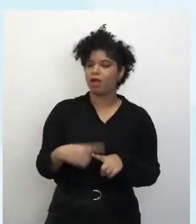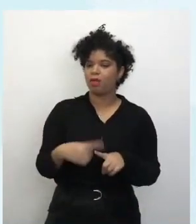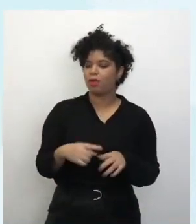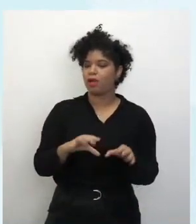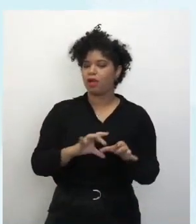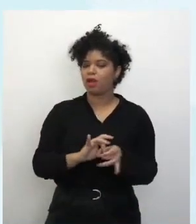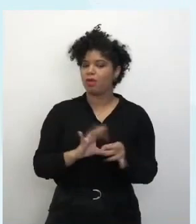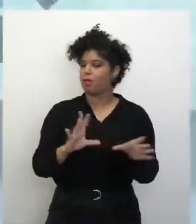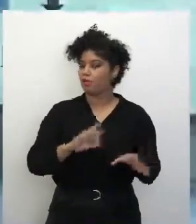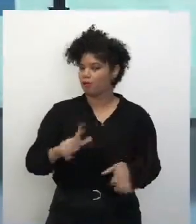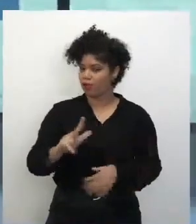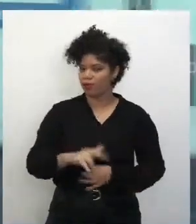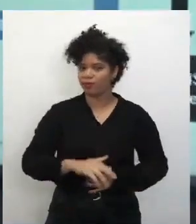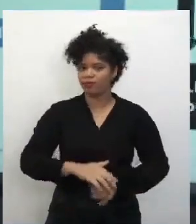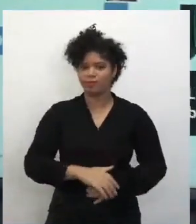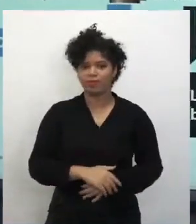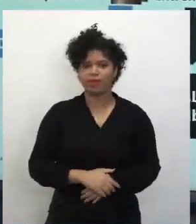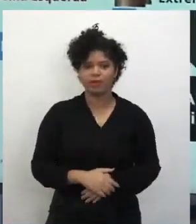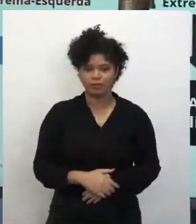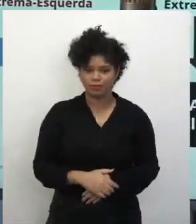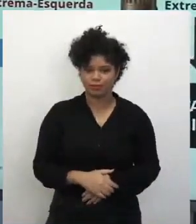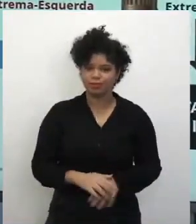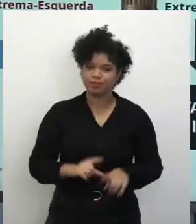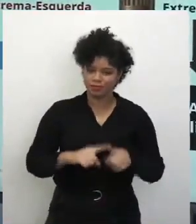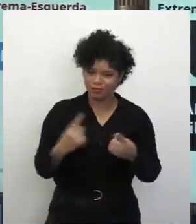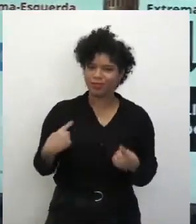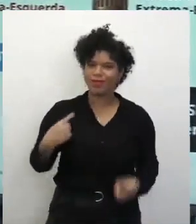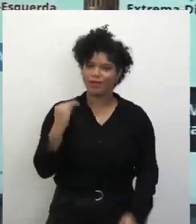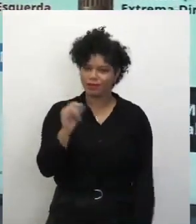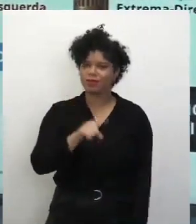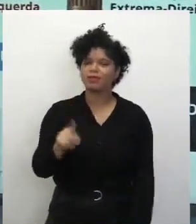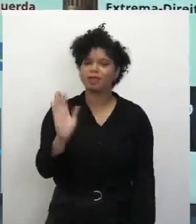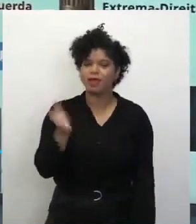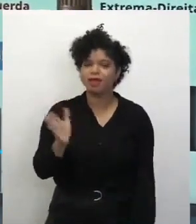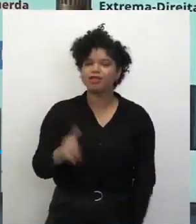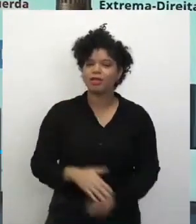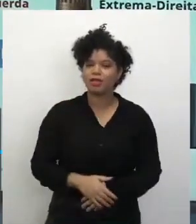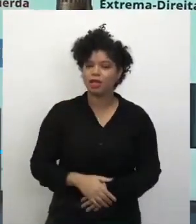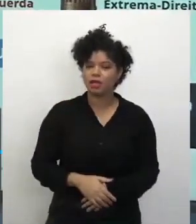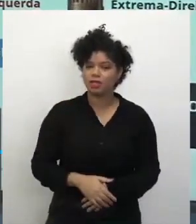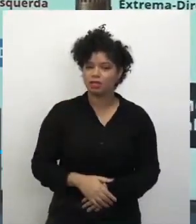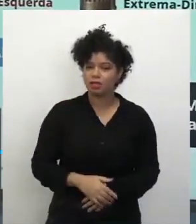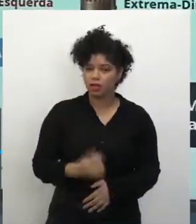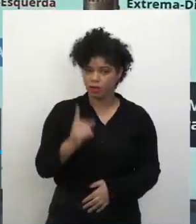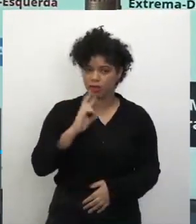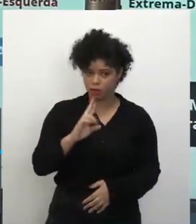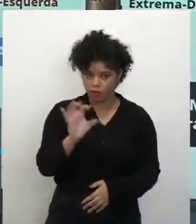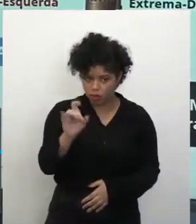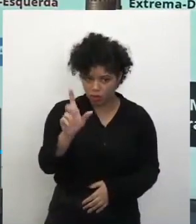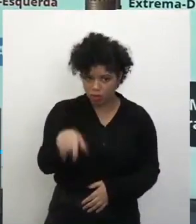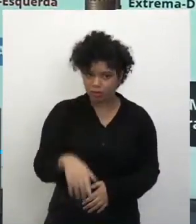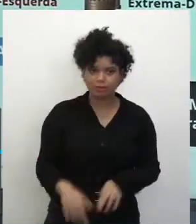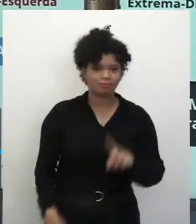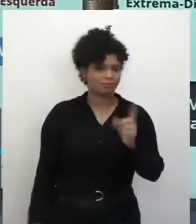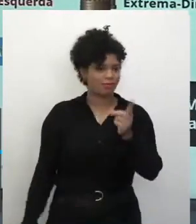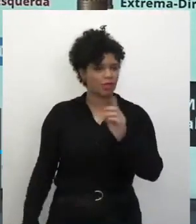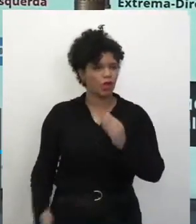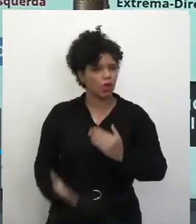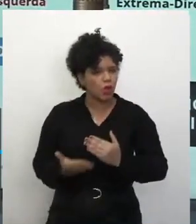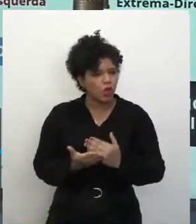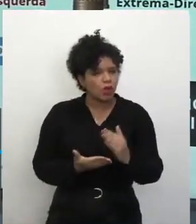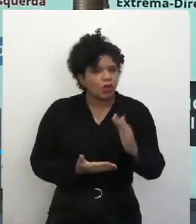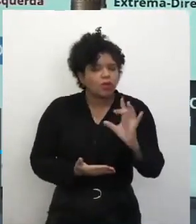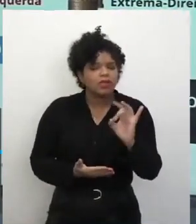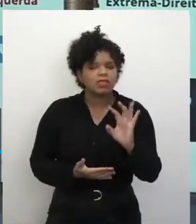não Liberal Volta para mim mas eu já tinha falado para vocês que não existe apenas uma resposta mas eu queria partir